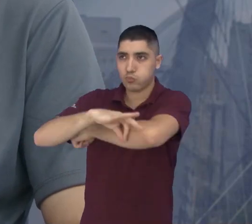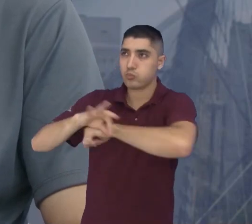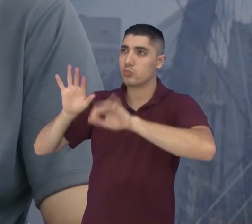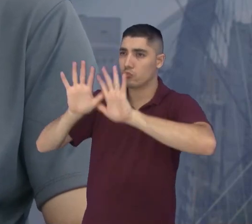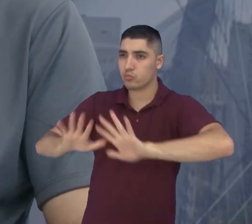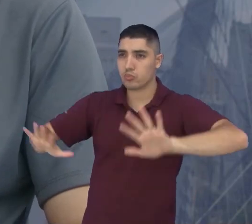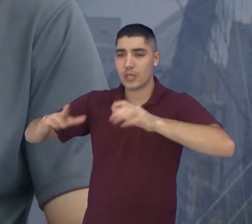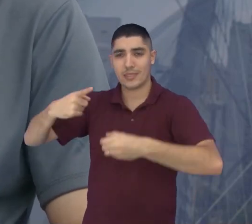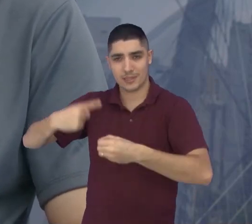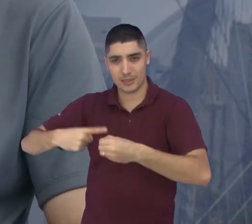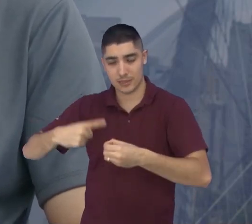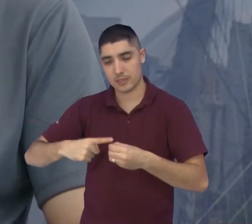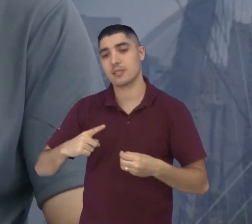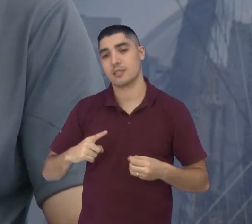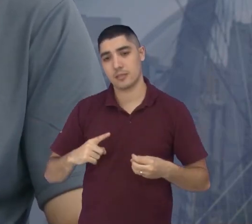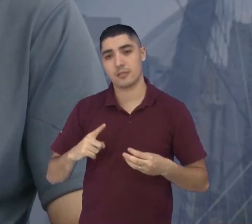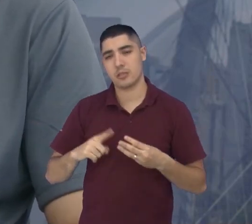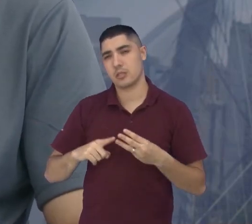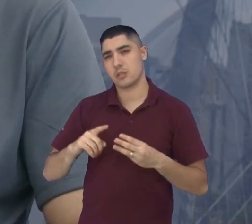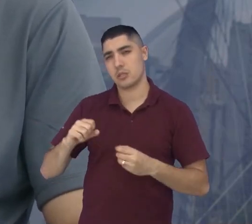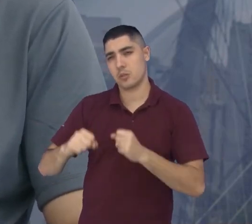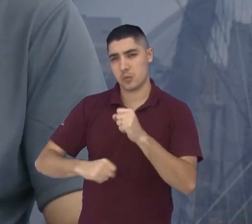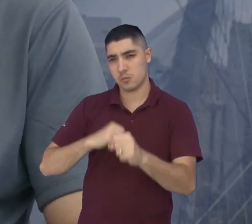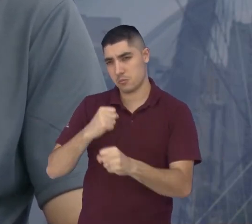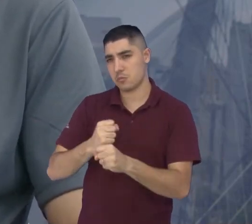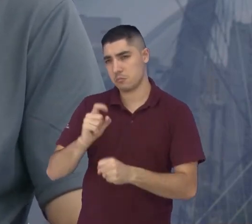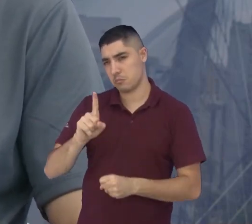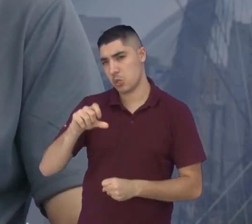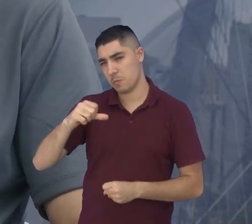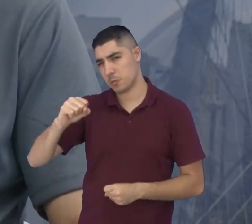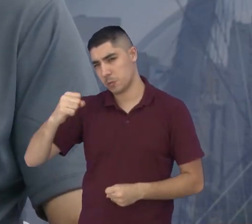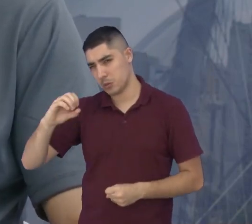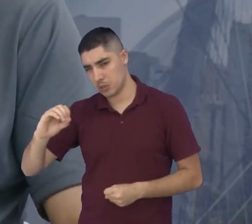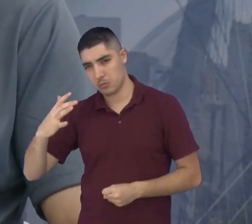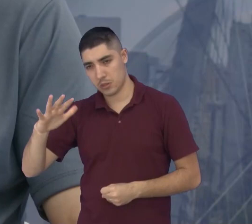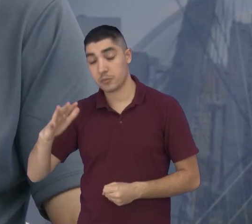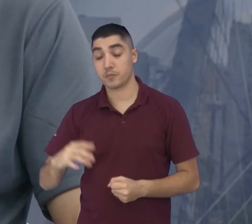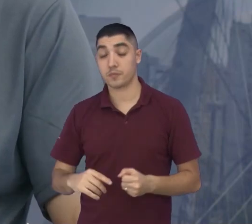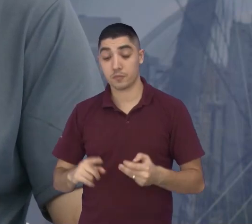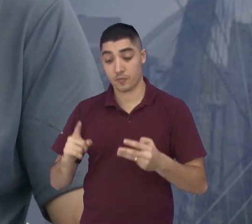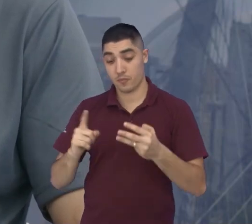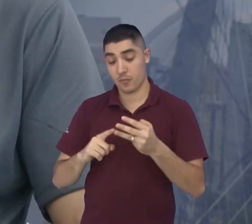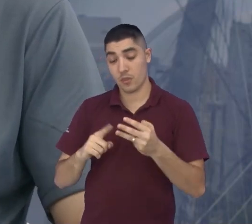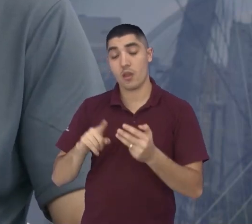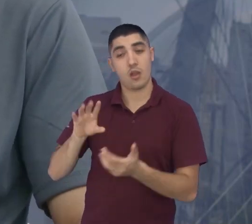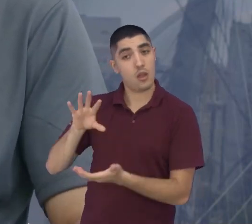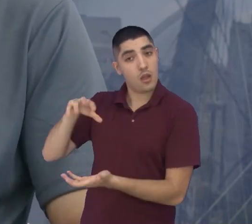do município, em meados dos anos 80. Então, esse é o órgão